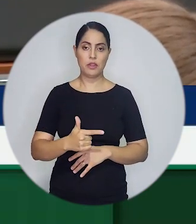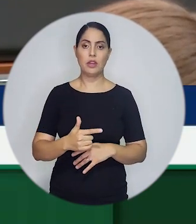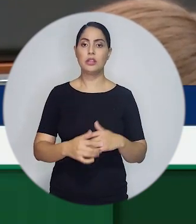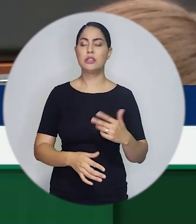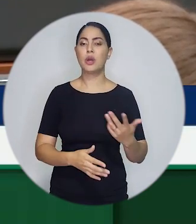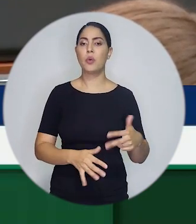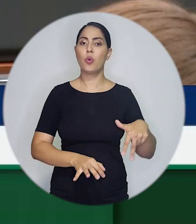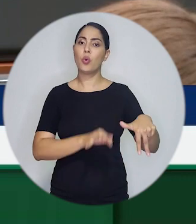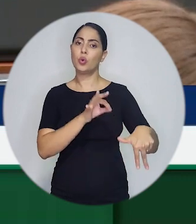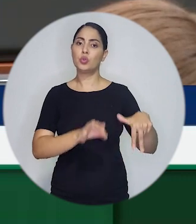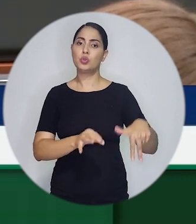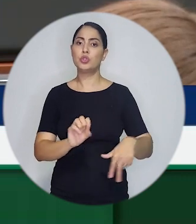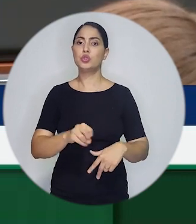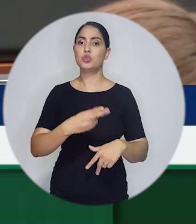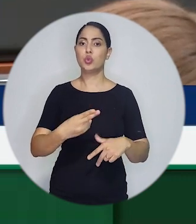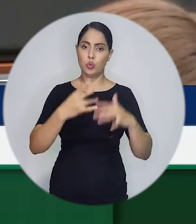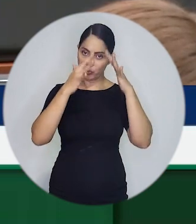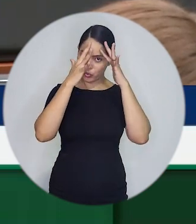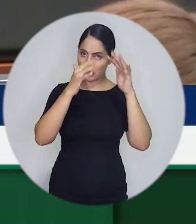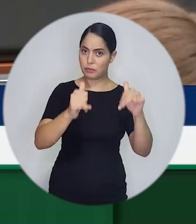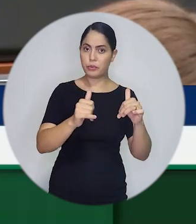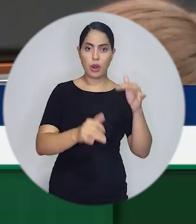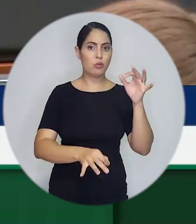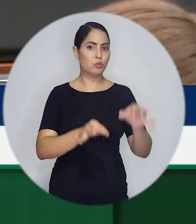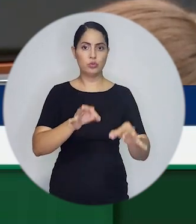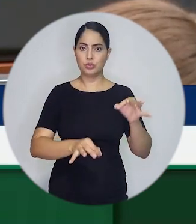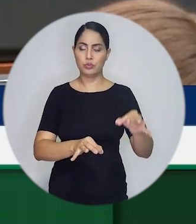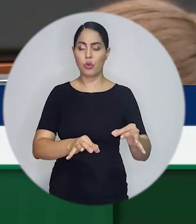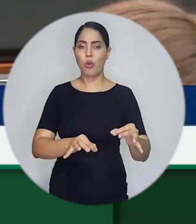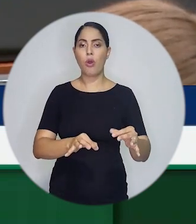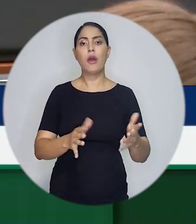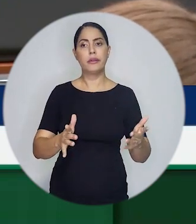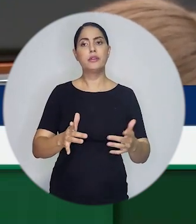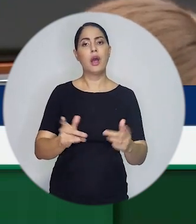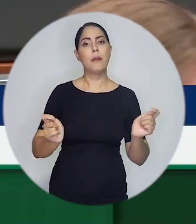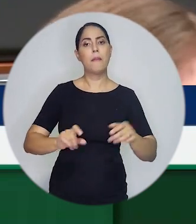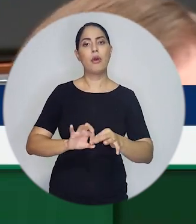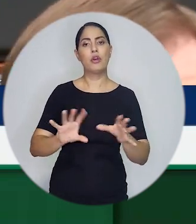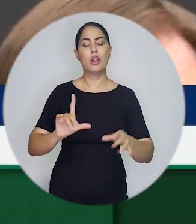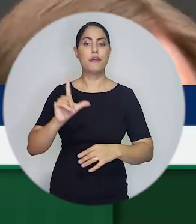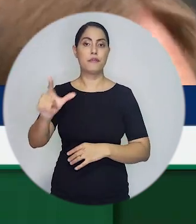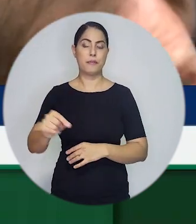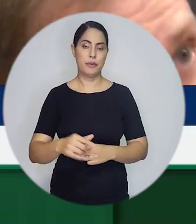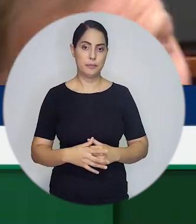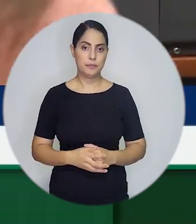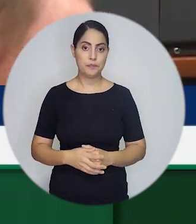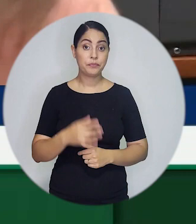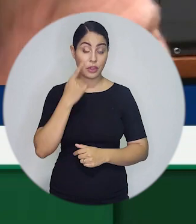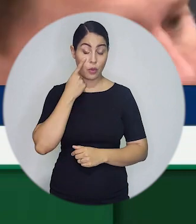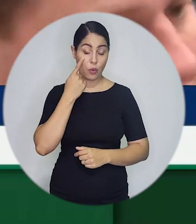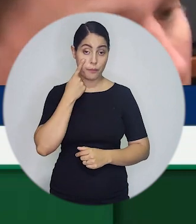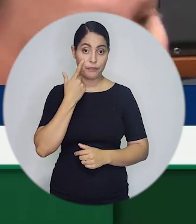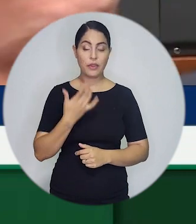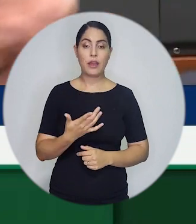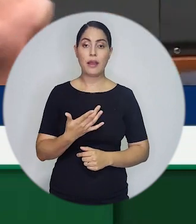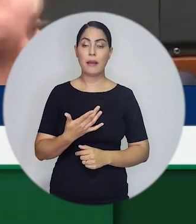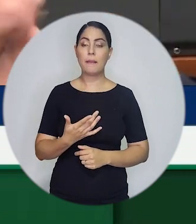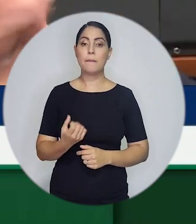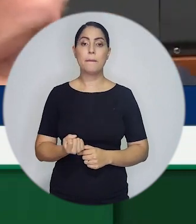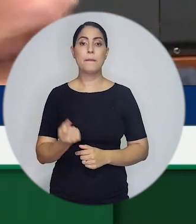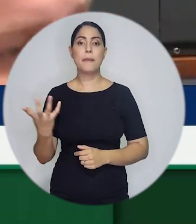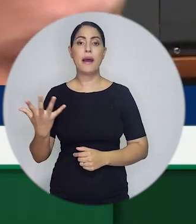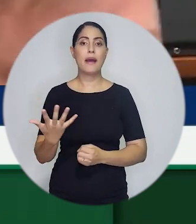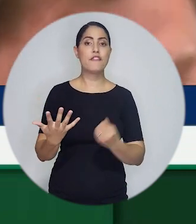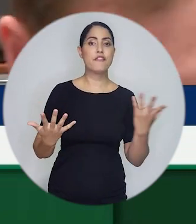injustificação do juízo, do juiz ou de alguém. Ou seja,